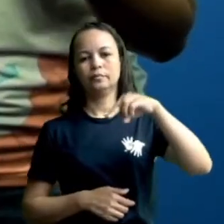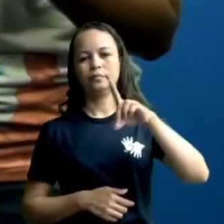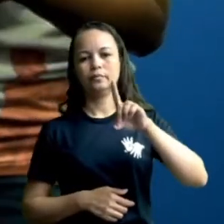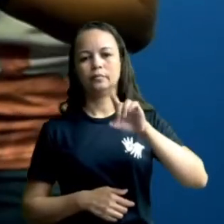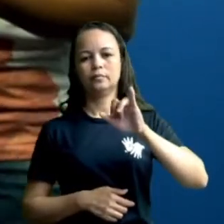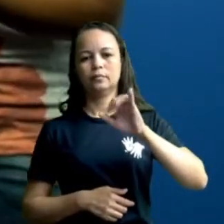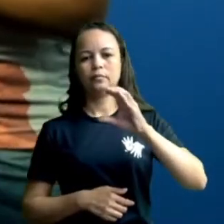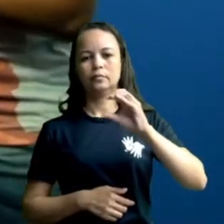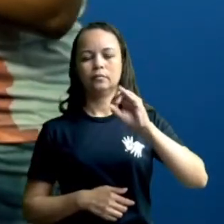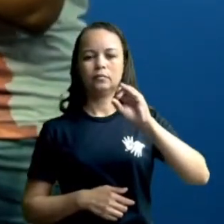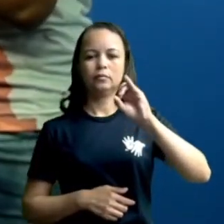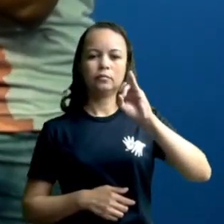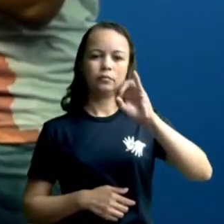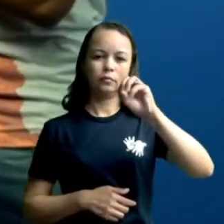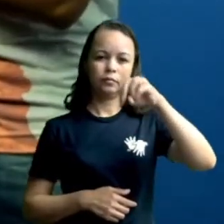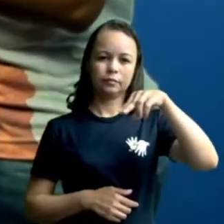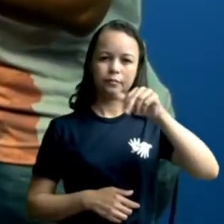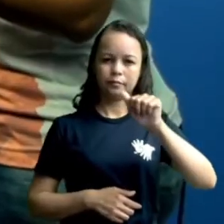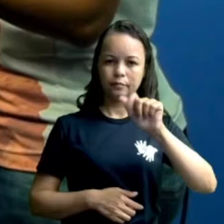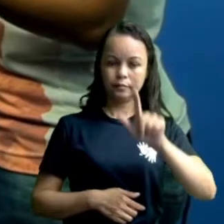condicional simples.